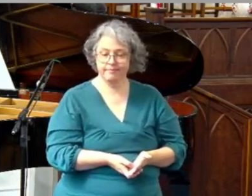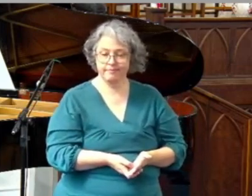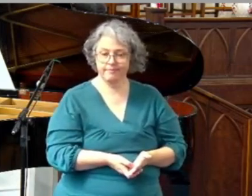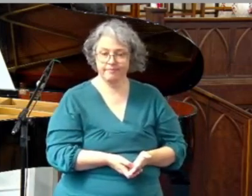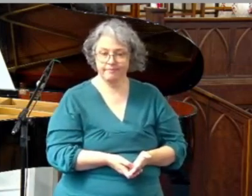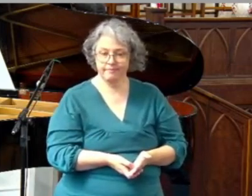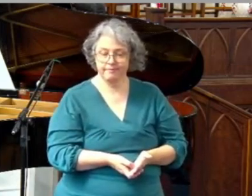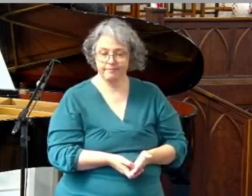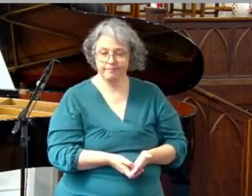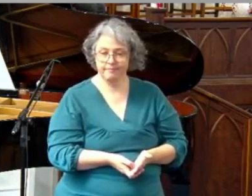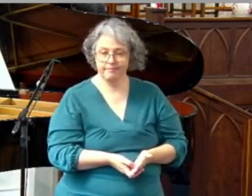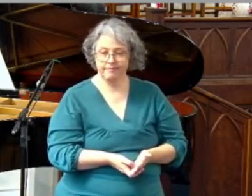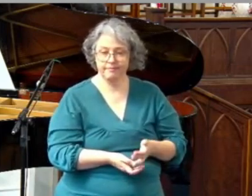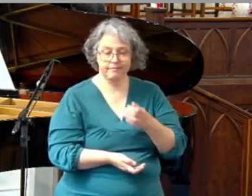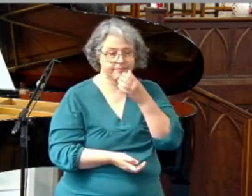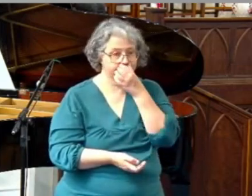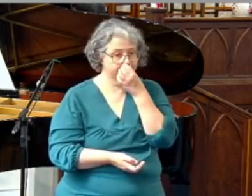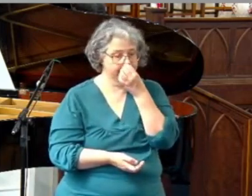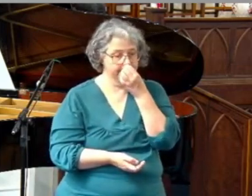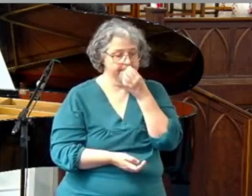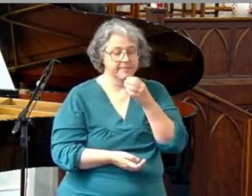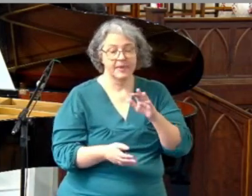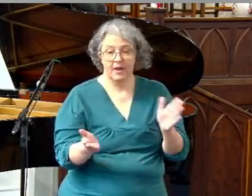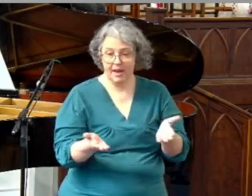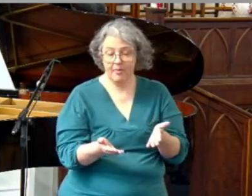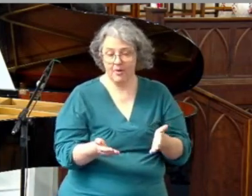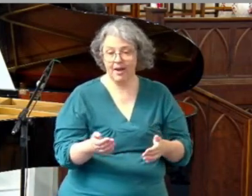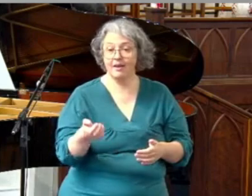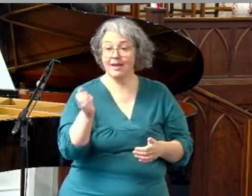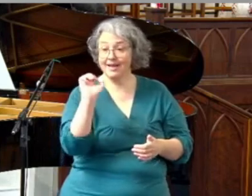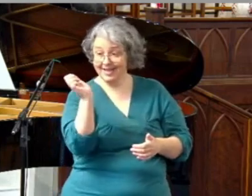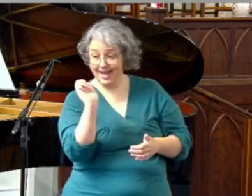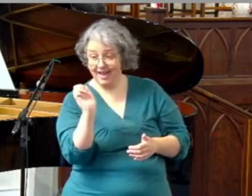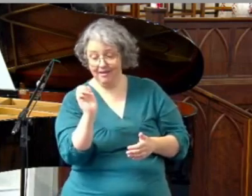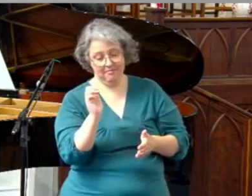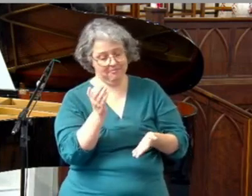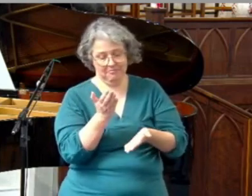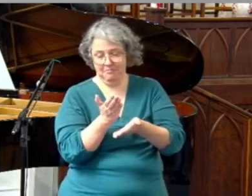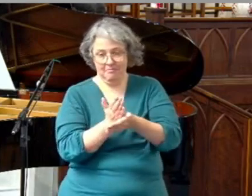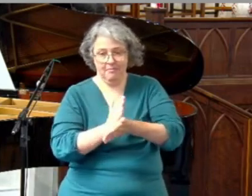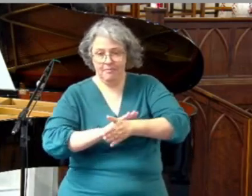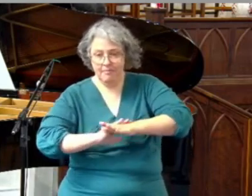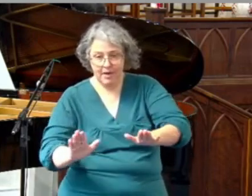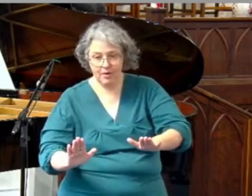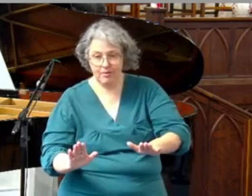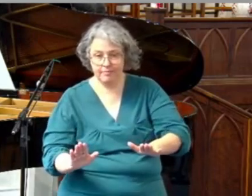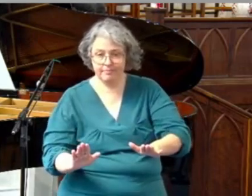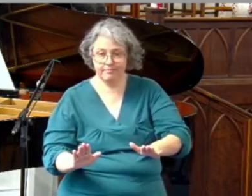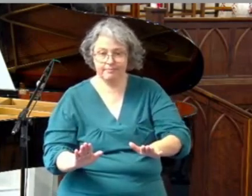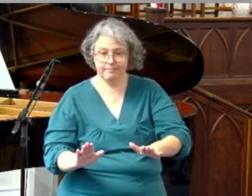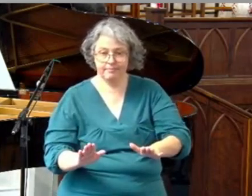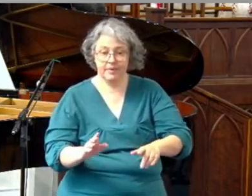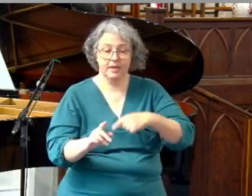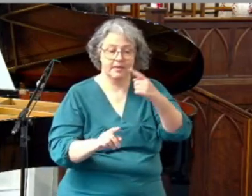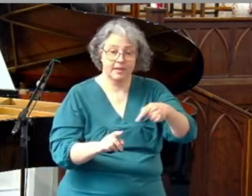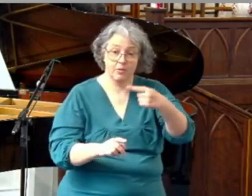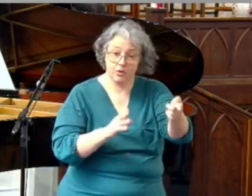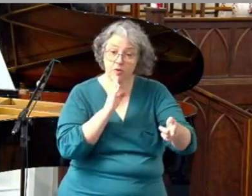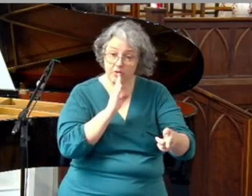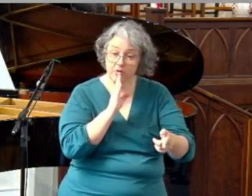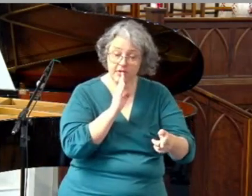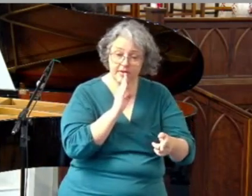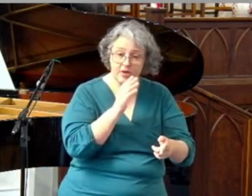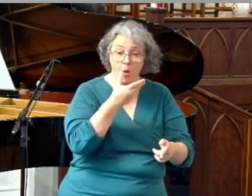então abandonou o relacionamento dela. Ela conheceu um homem, um servo de Deus, casou com ele,